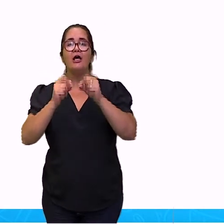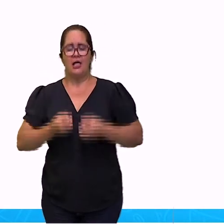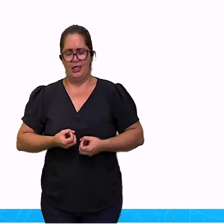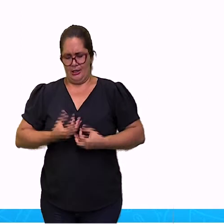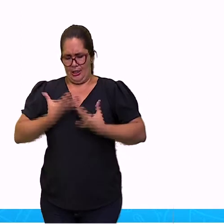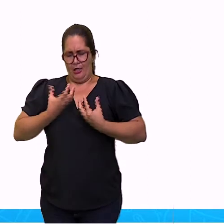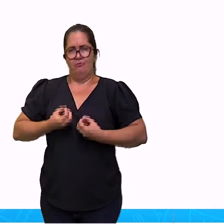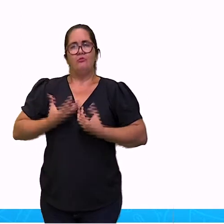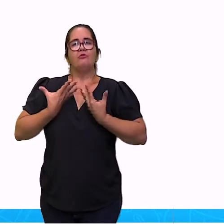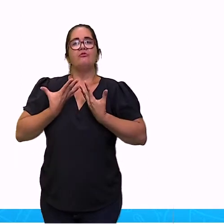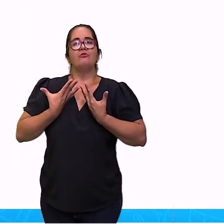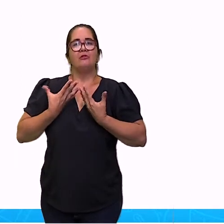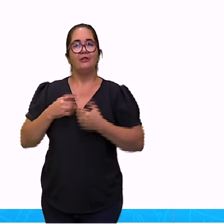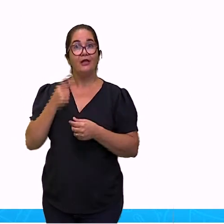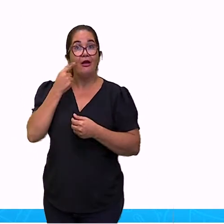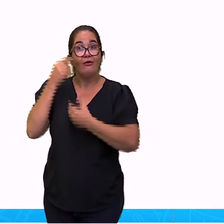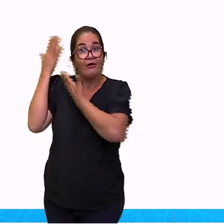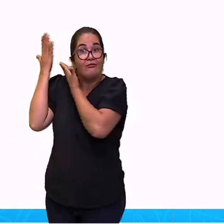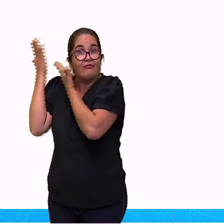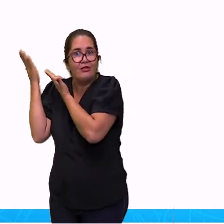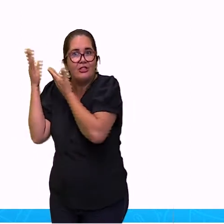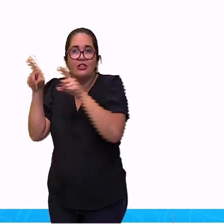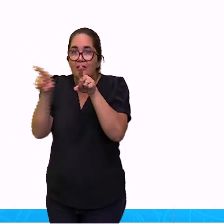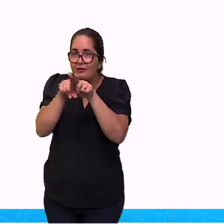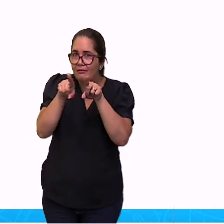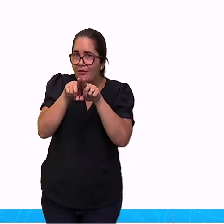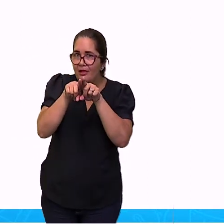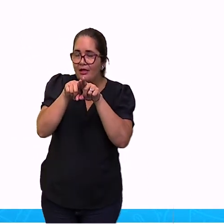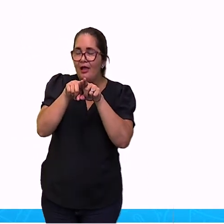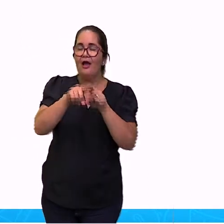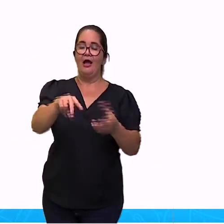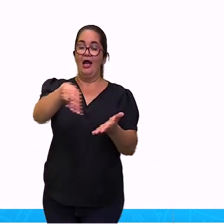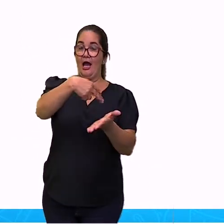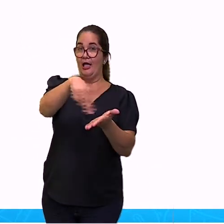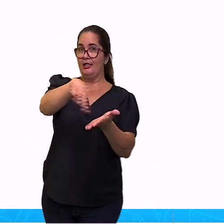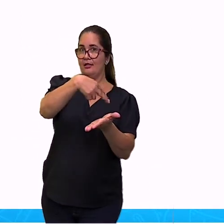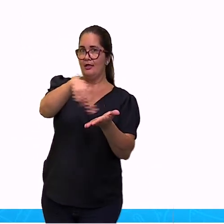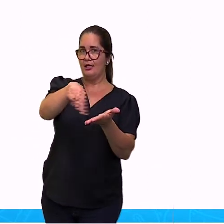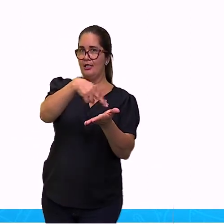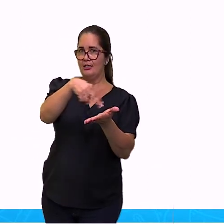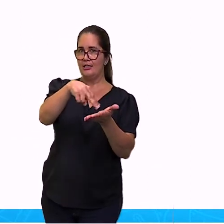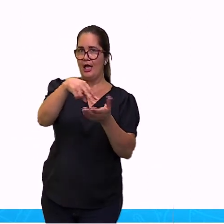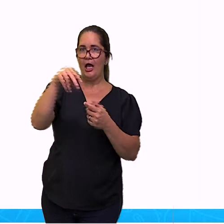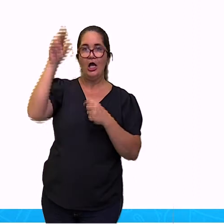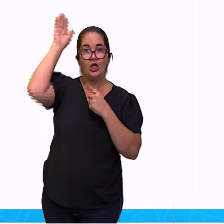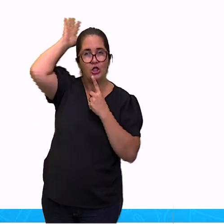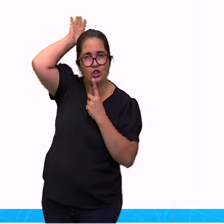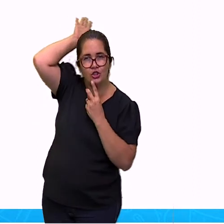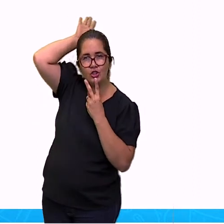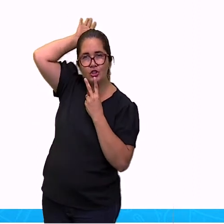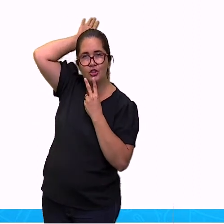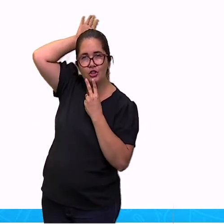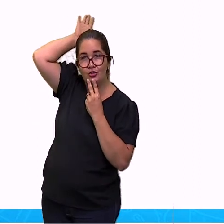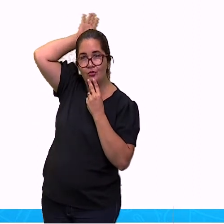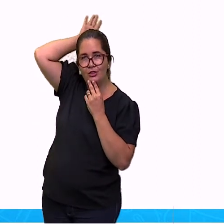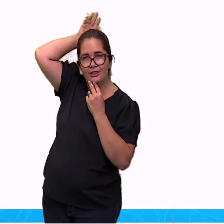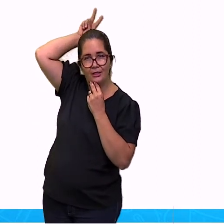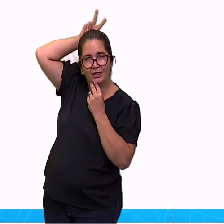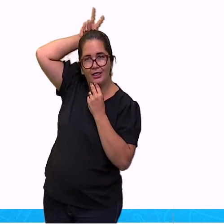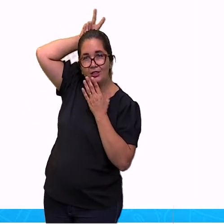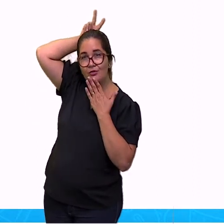Vamos conhecer um pouquinho. Há relatos de autos produzidos pelos jesuítas no século XVI